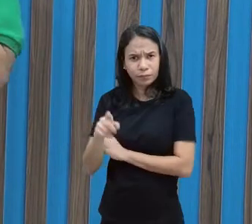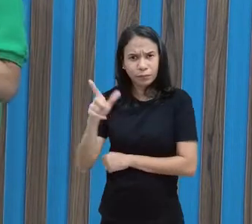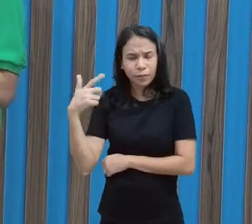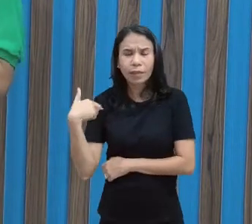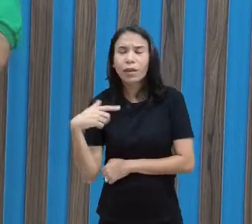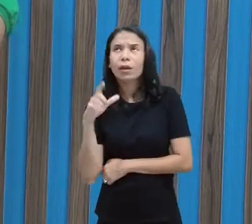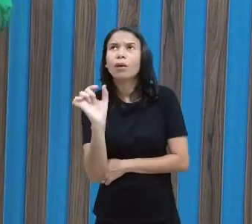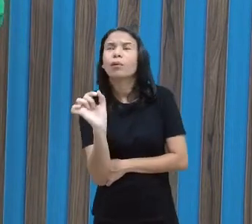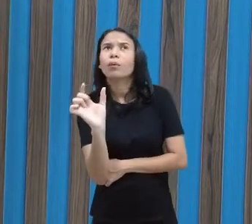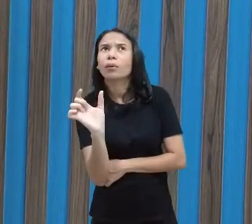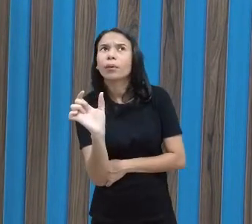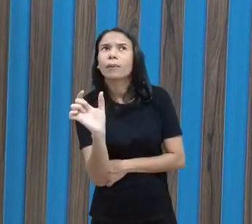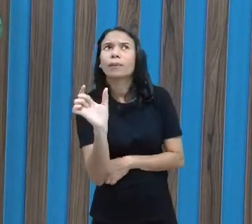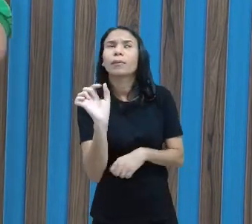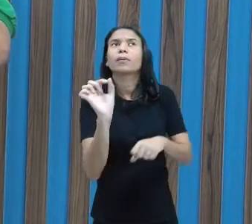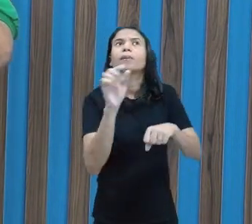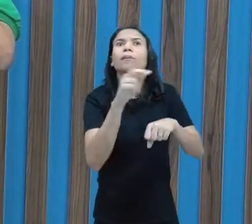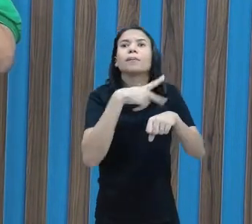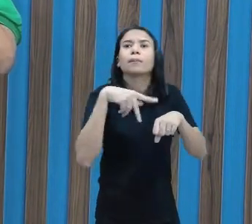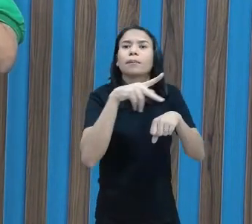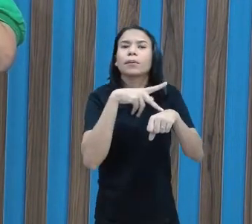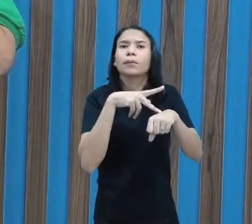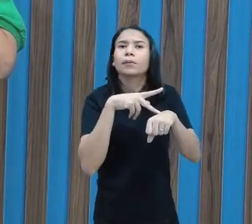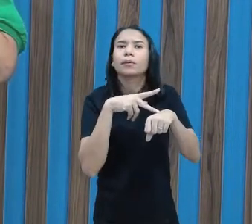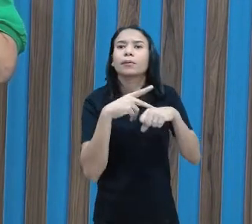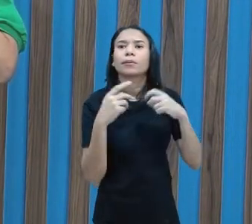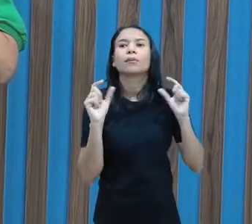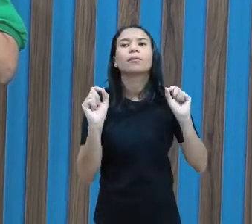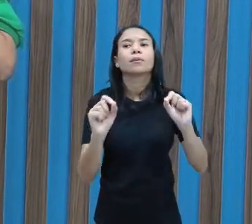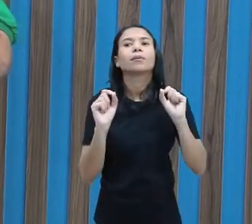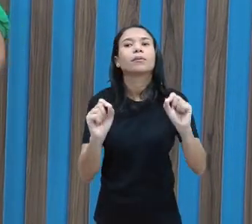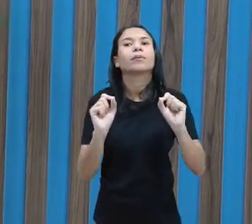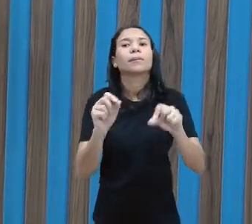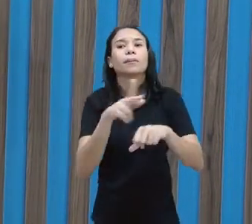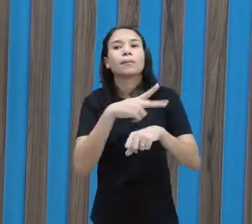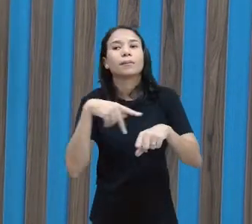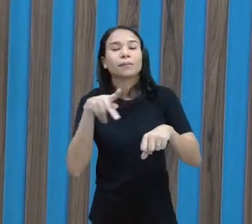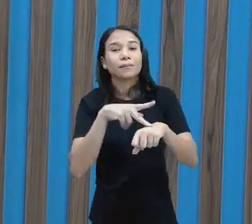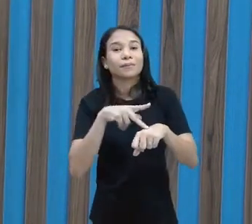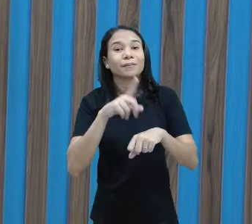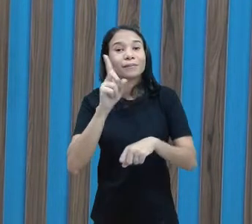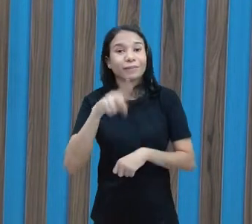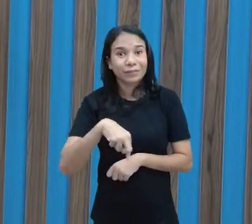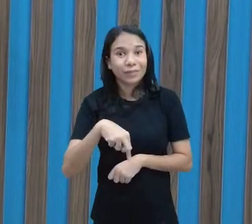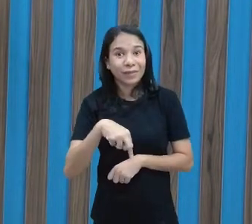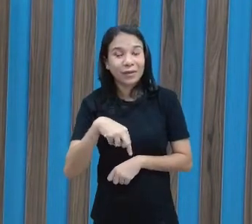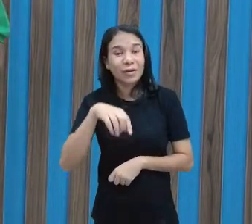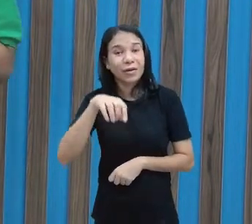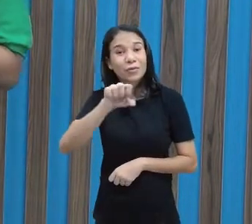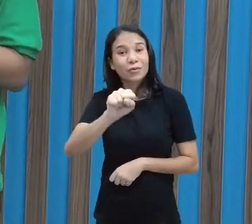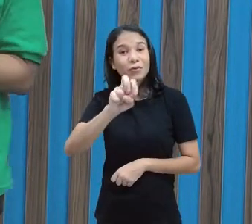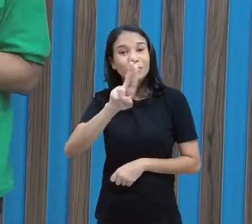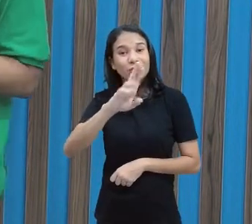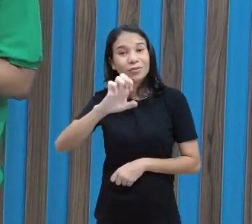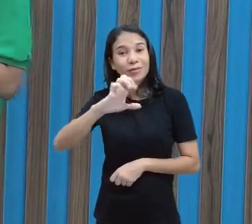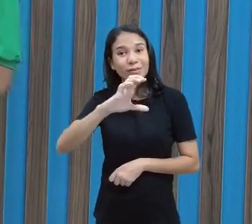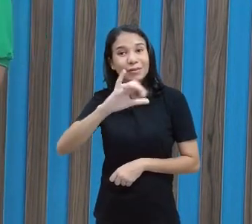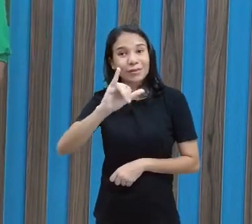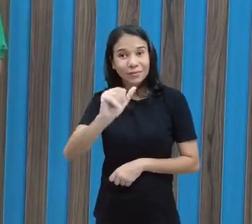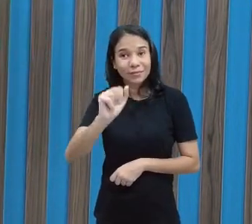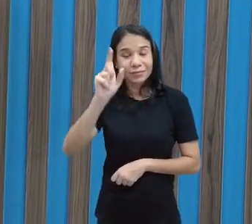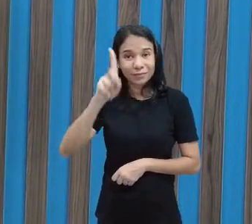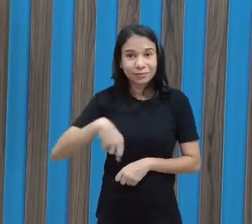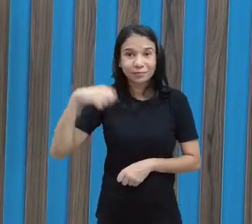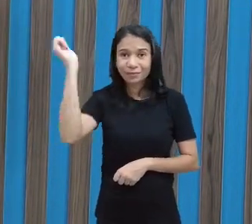a capital da onde? Eu vou voltar aqui, ó, é a capital da Suécia, pessoal. A Suécia é essa